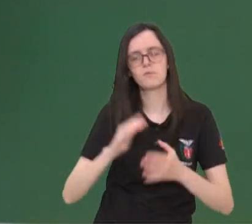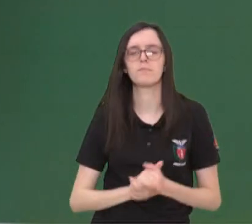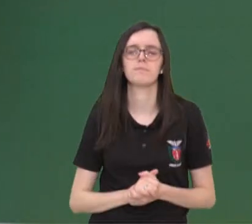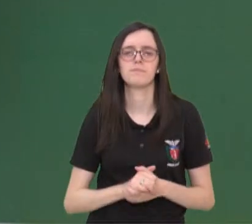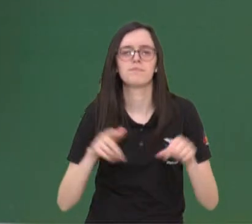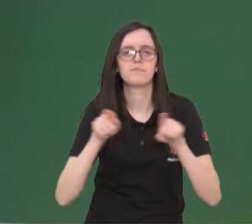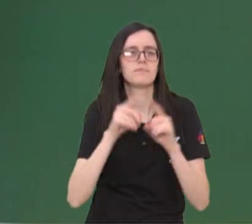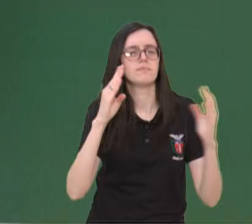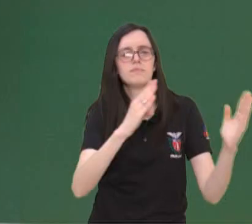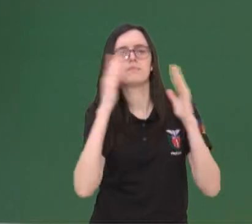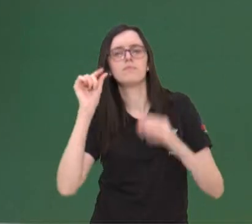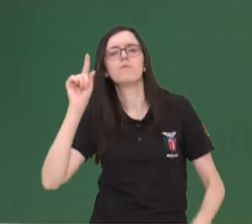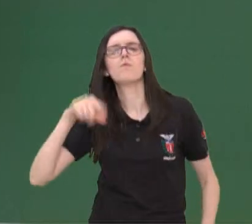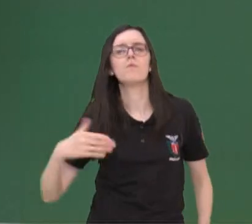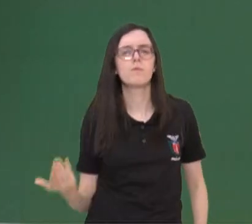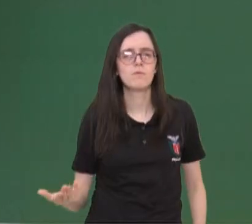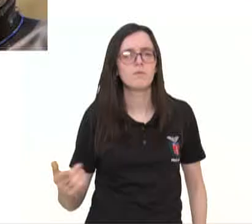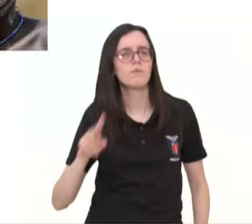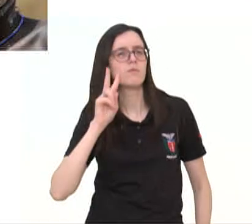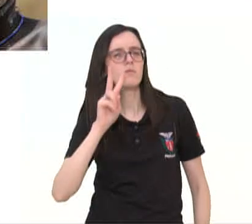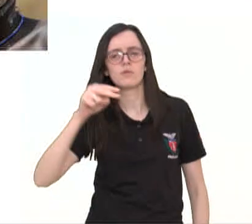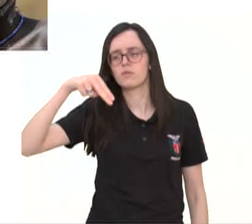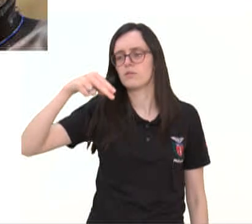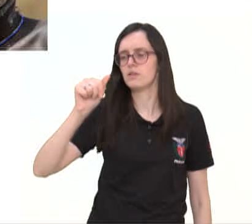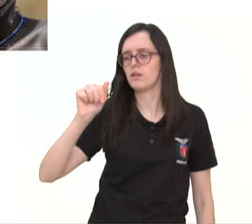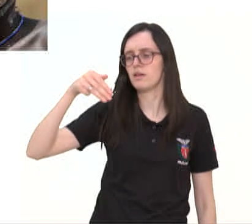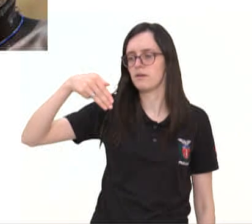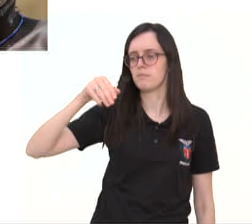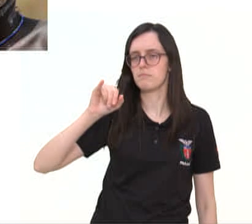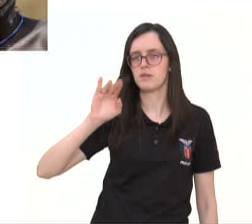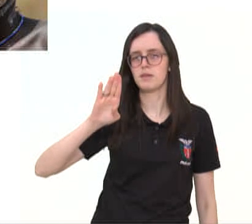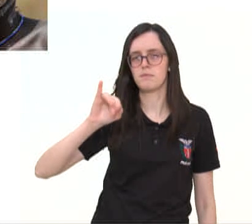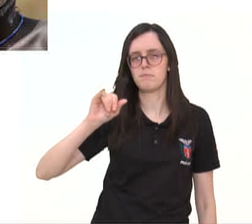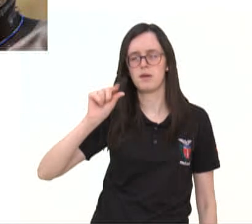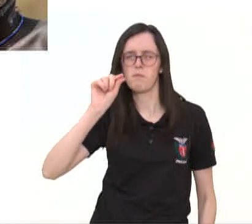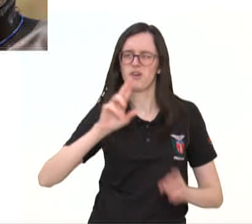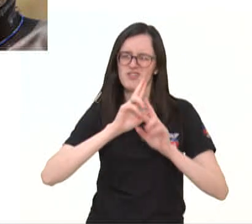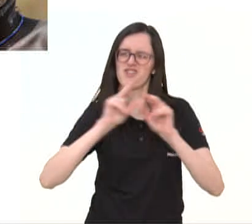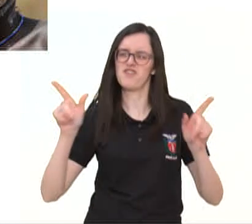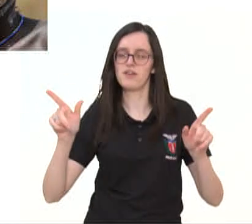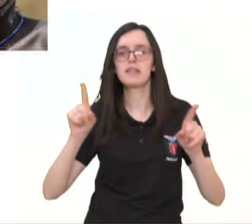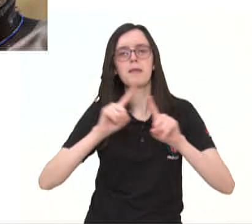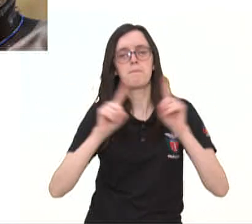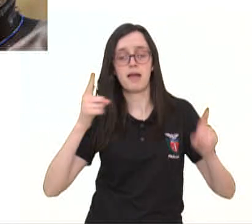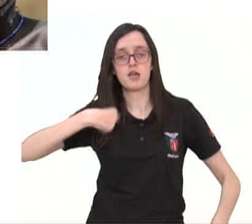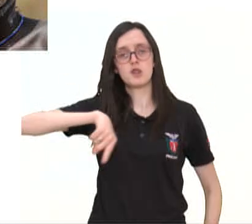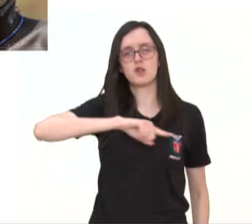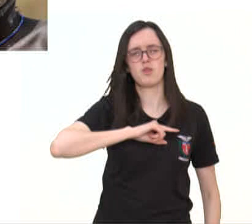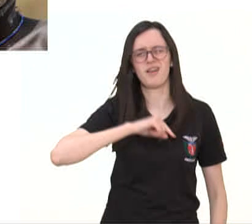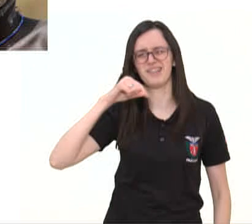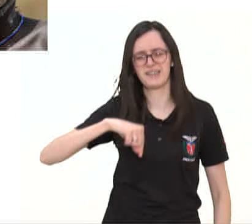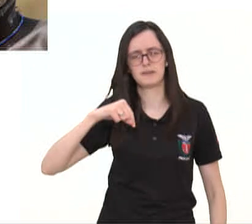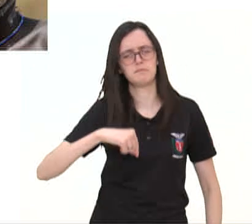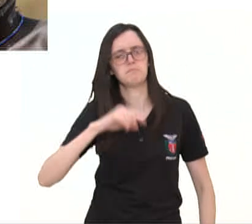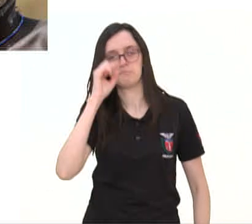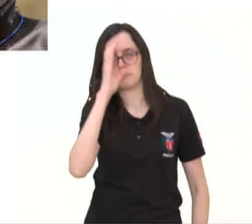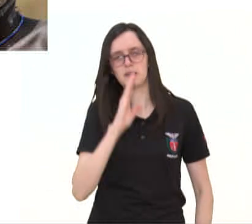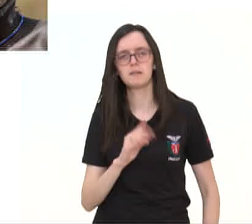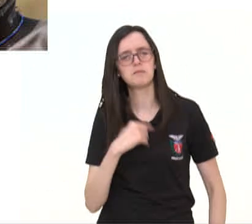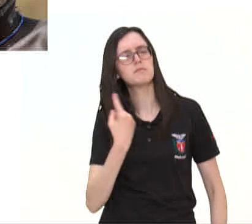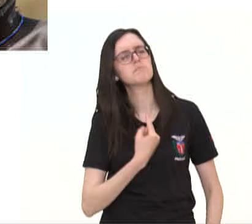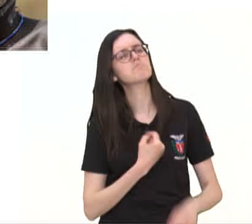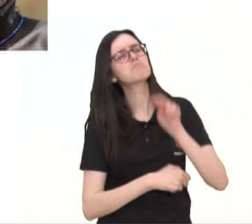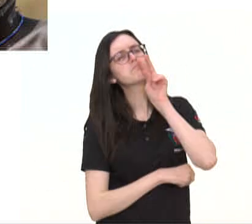uma representação da Namíbia, um pouco diferente, mas para nós aqui, brasileiros, a